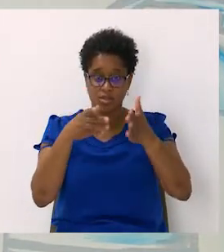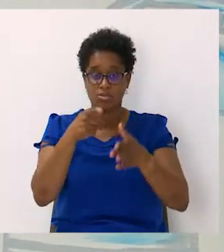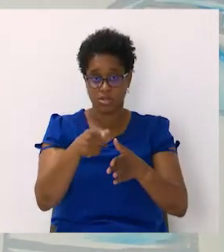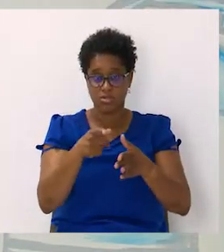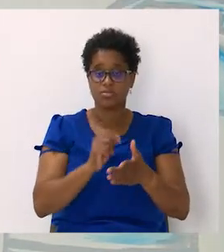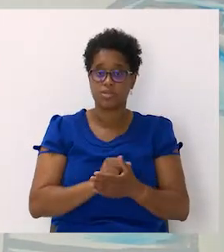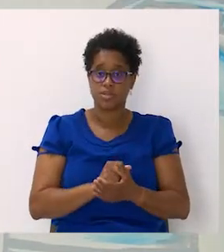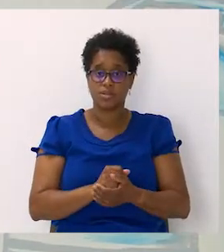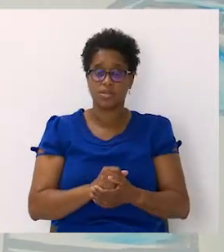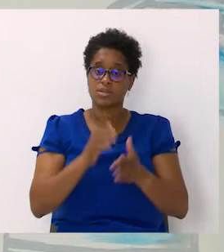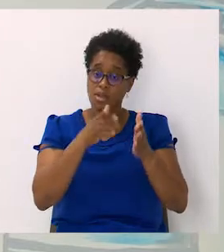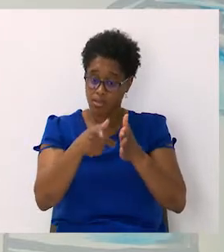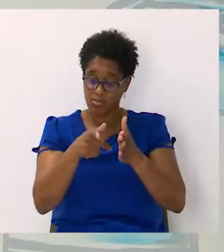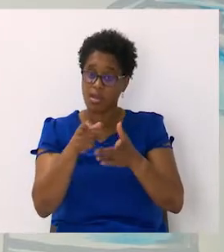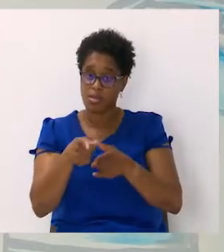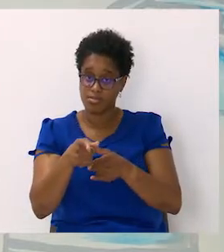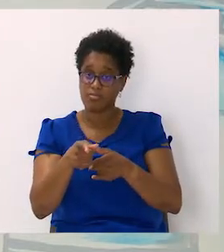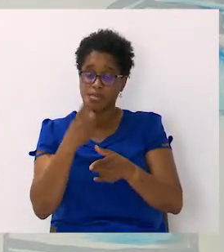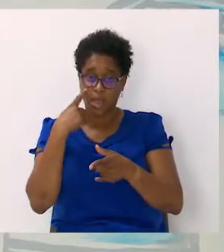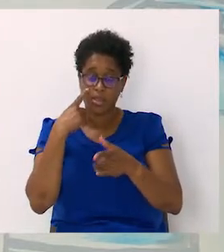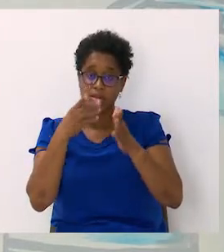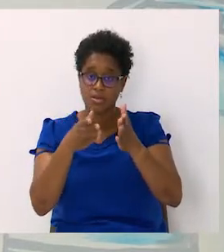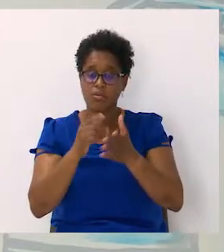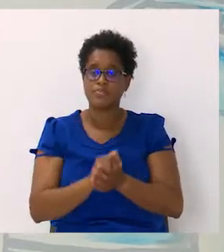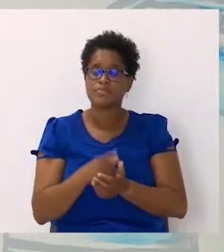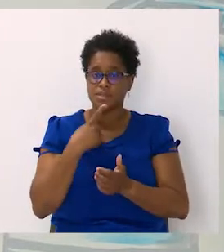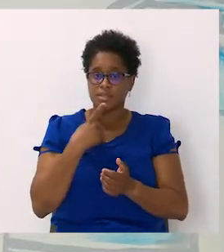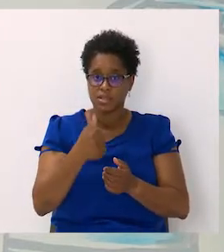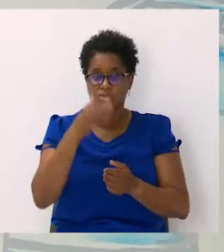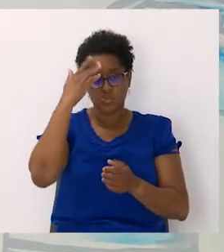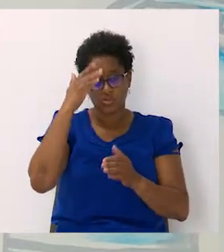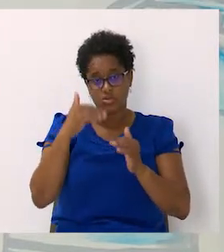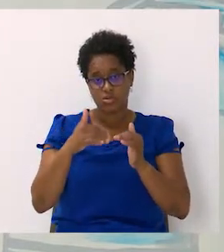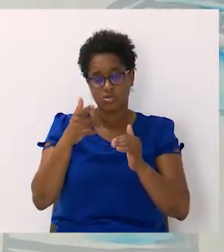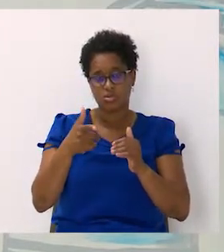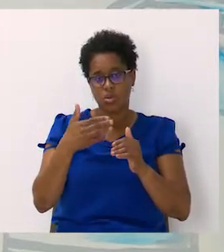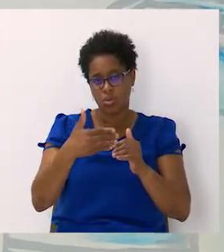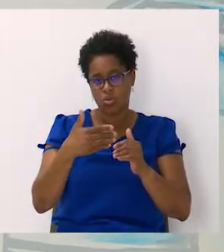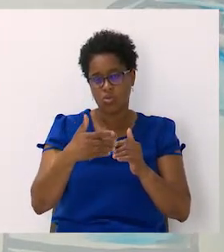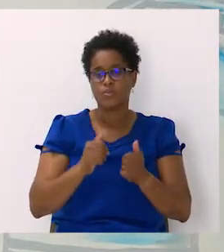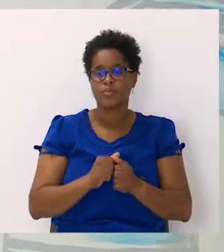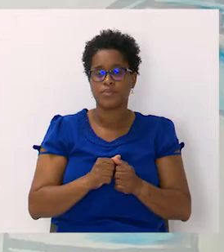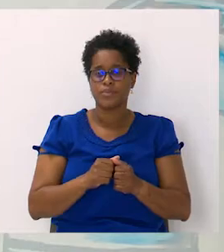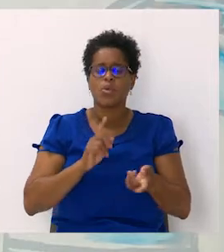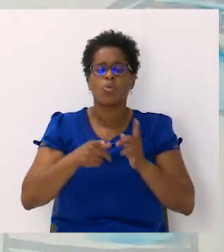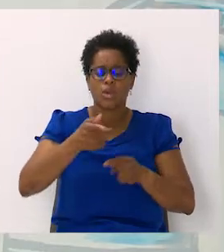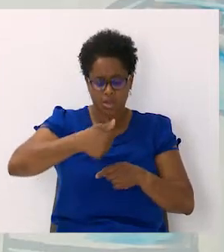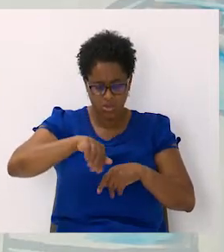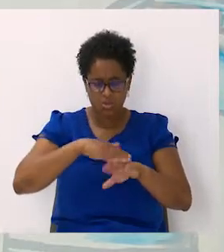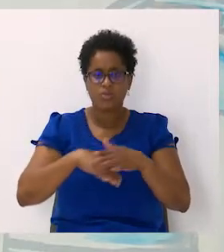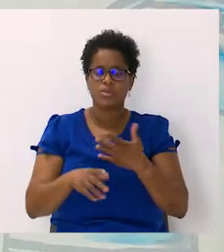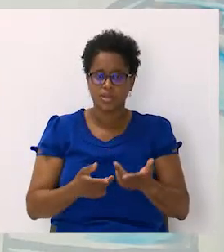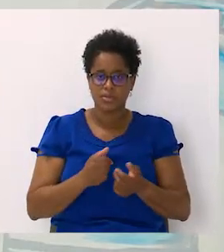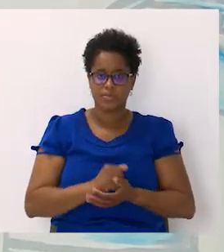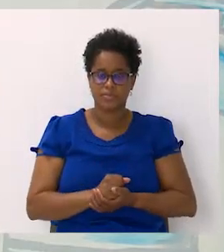atenção nesse passo aqui. Ok? O denominador de 1 é 1. Então, o que vamos